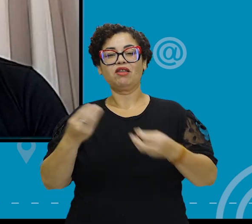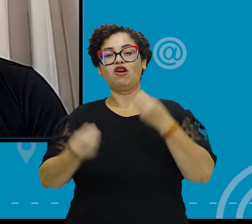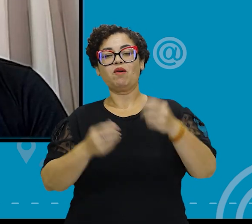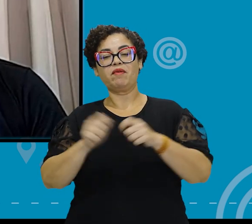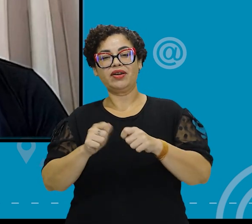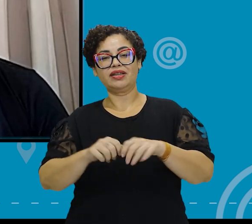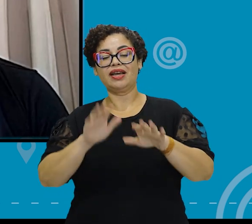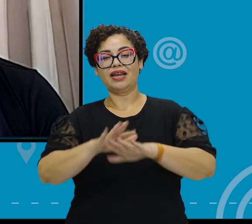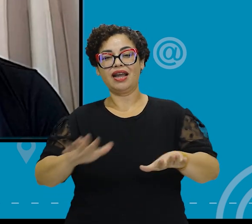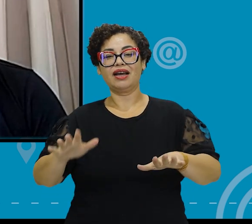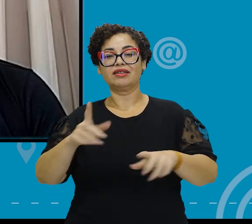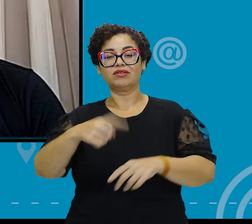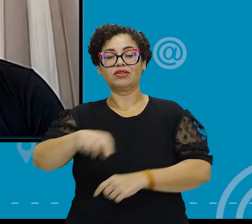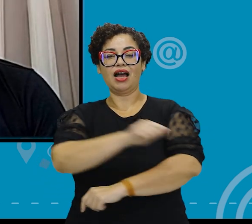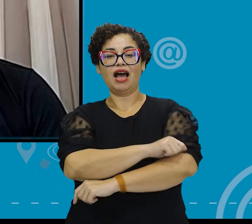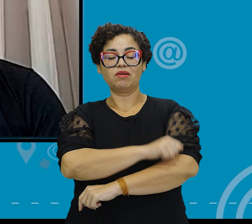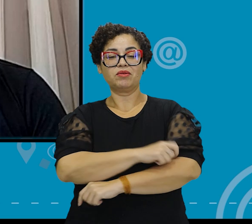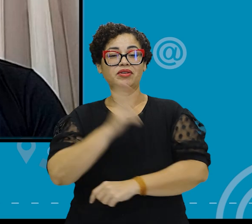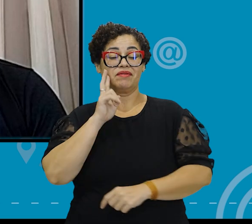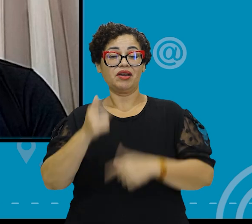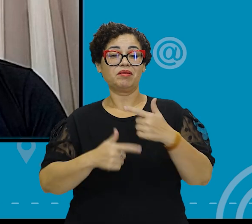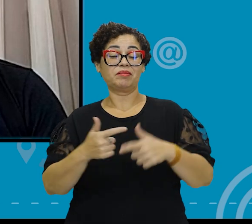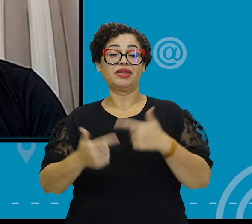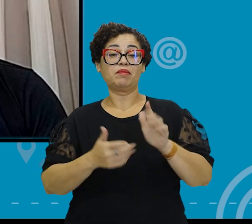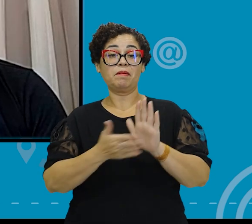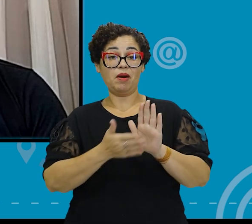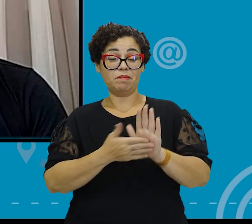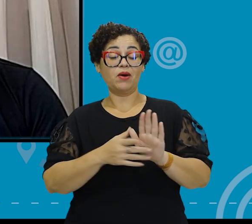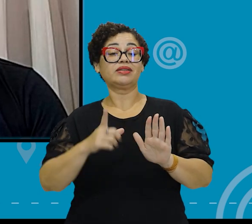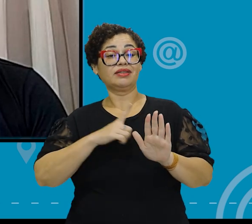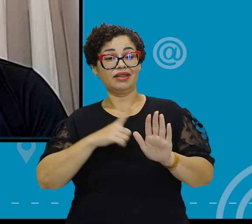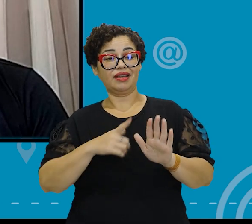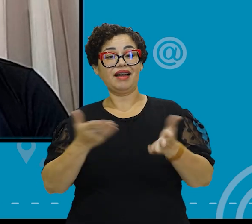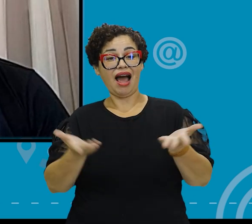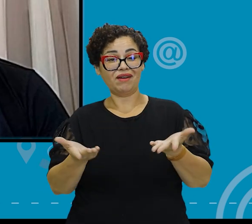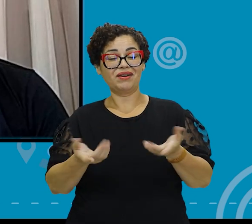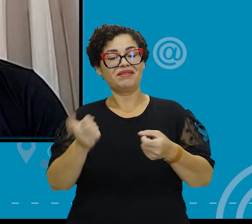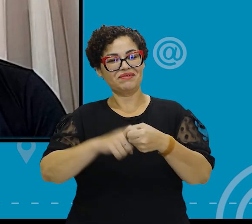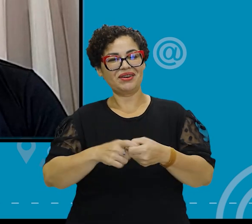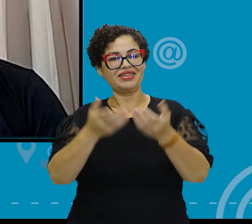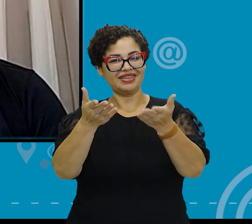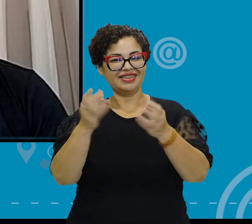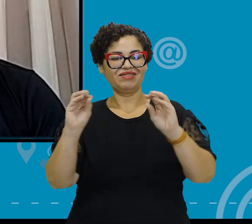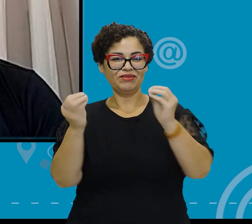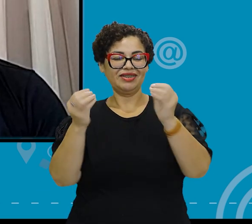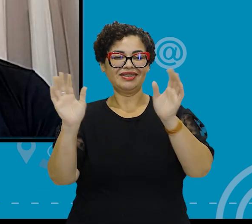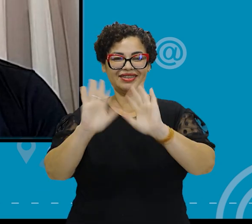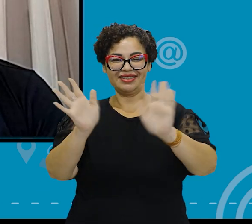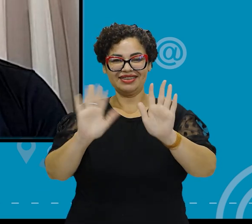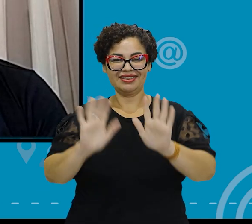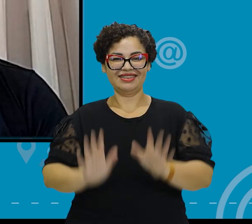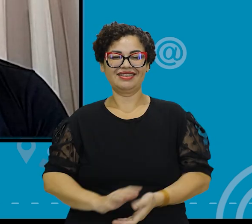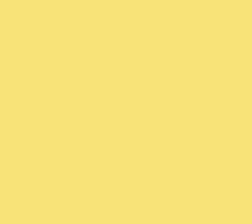é que as crianças, que os alunos vão receber essa situação, porque proposta tem. Malu, é com você. Beijo,